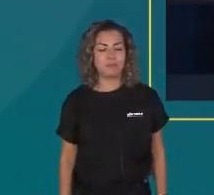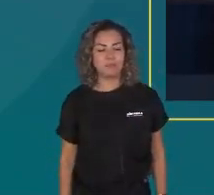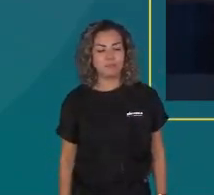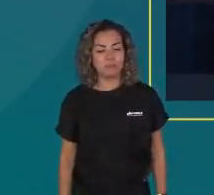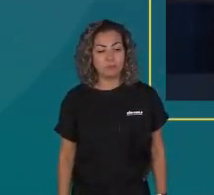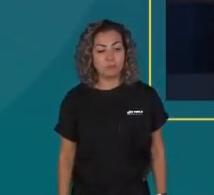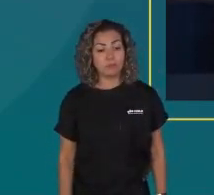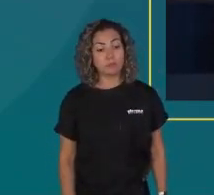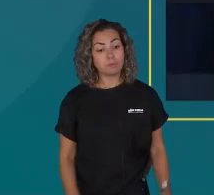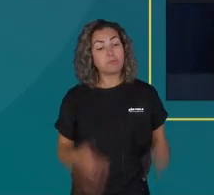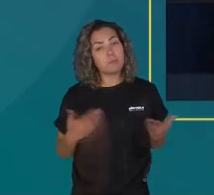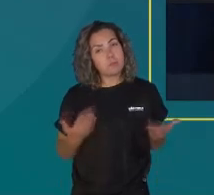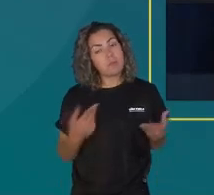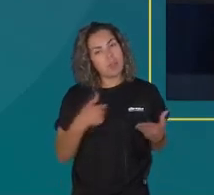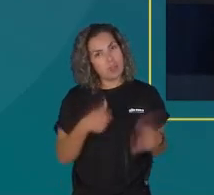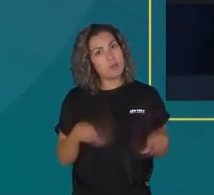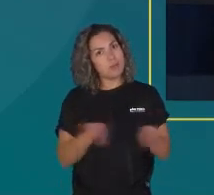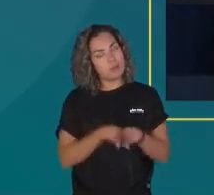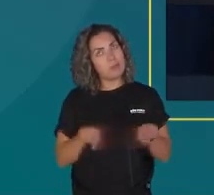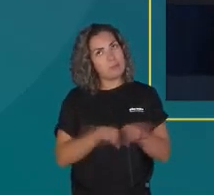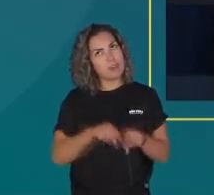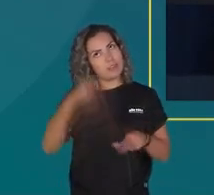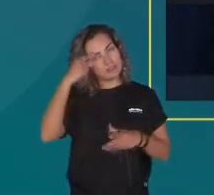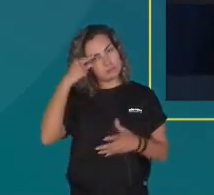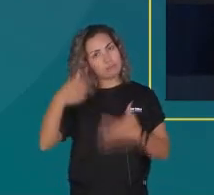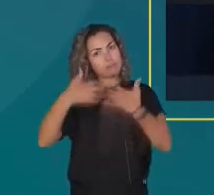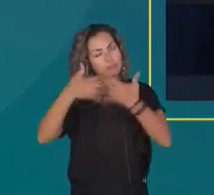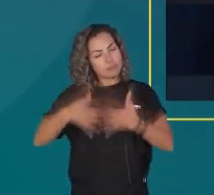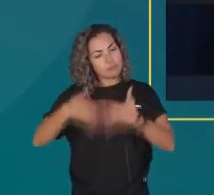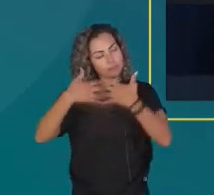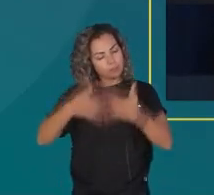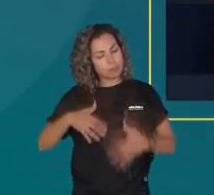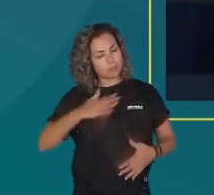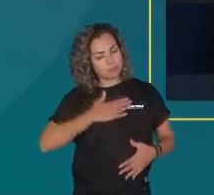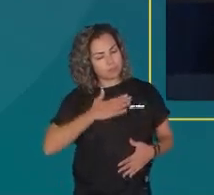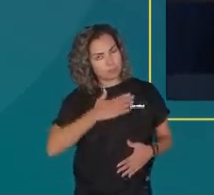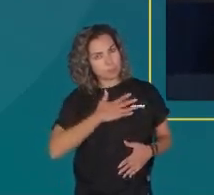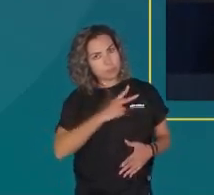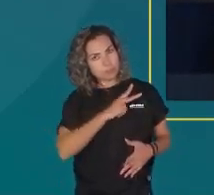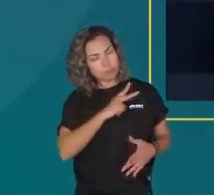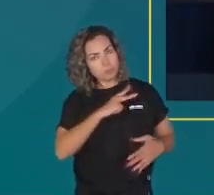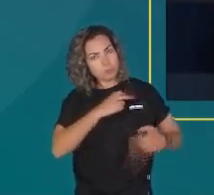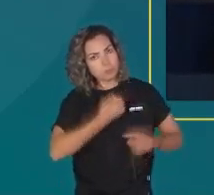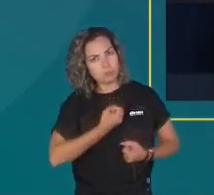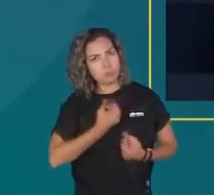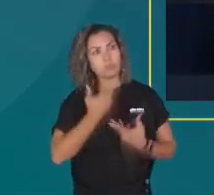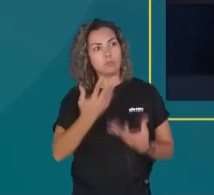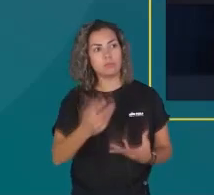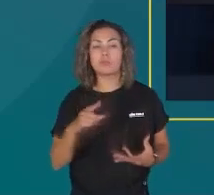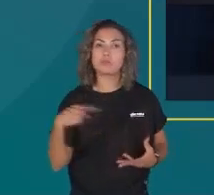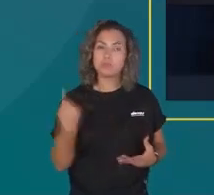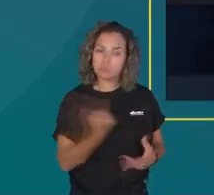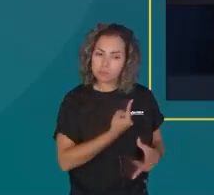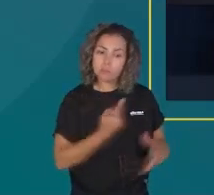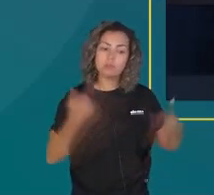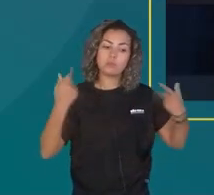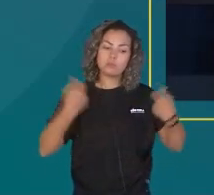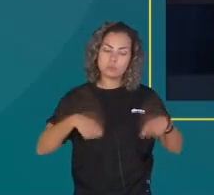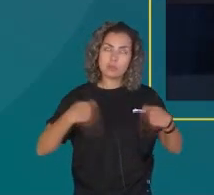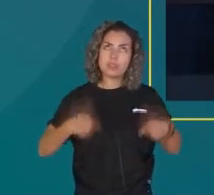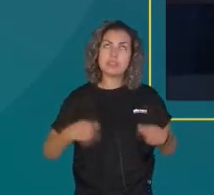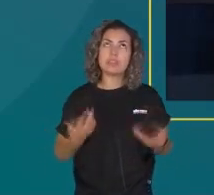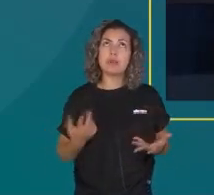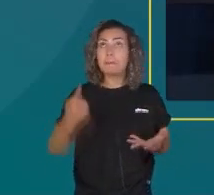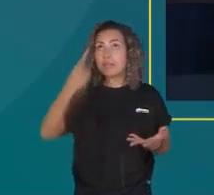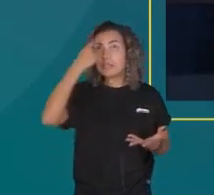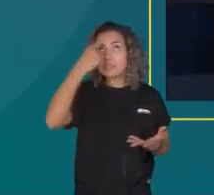escutando aqui. Eu também vou fazer uma reflexão pessoal. Nós temos que trabalhar modelos